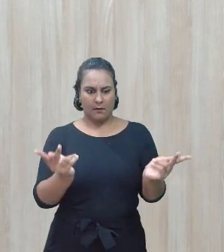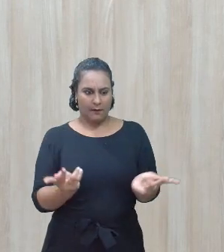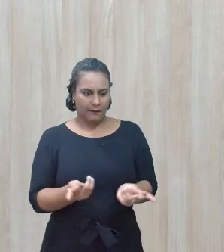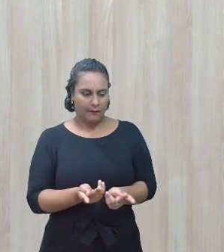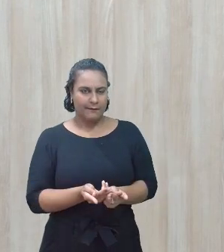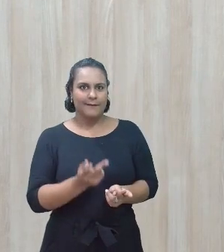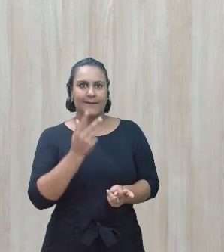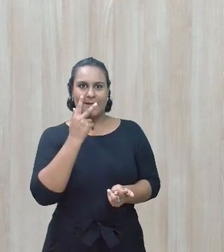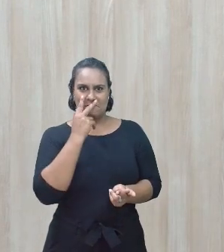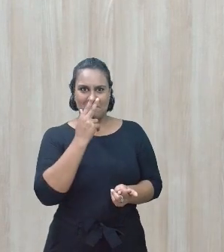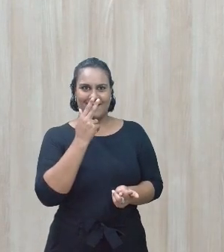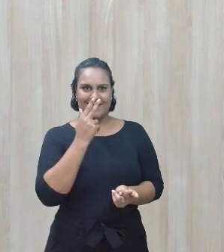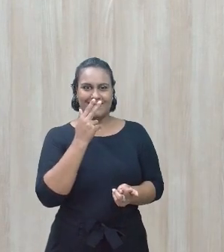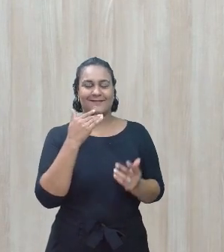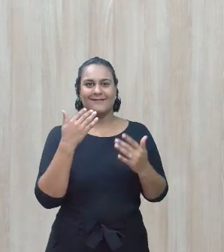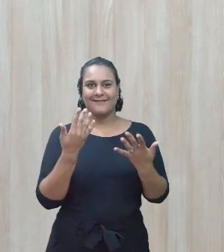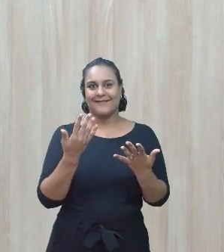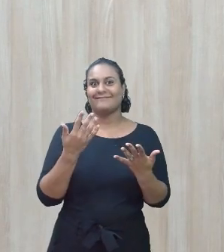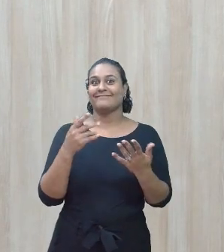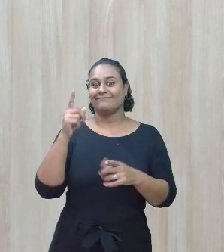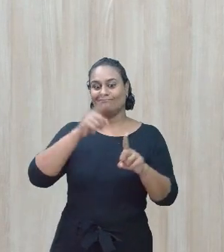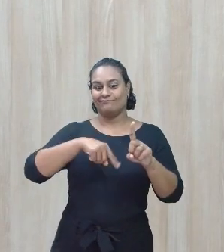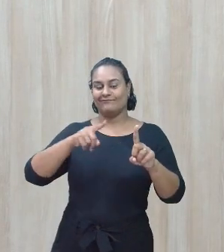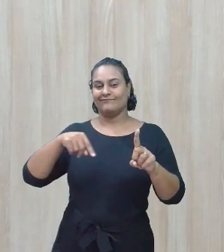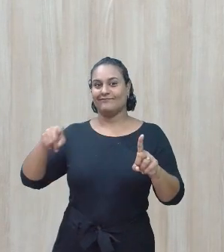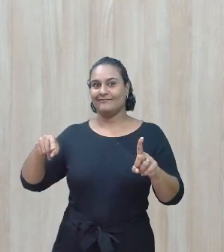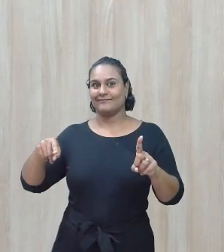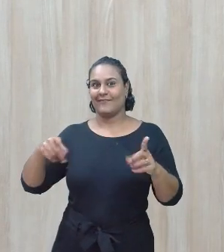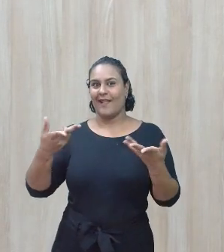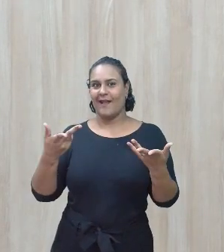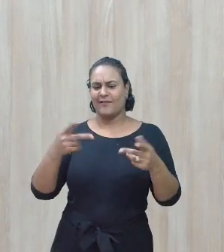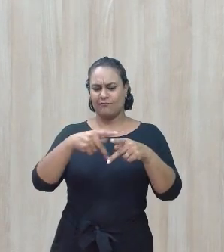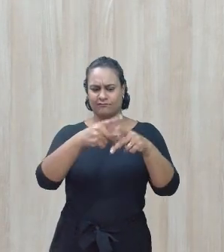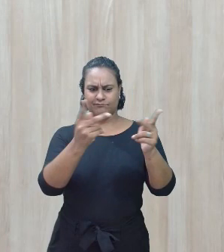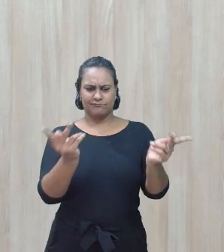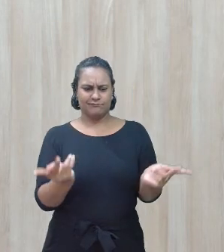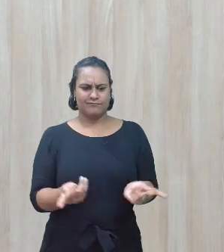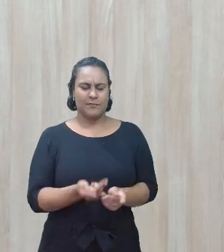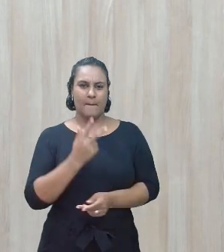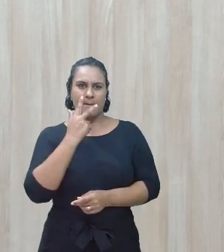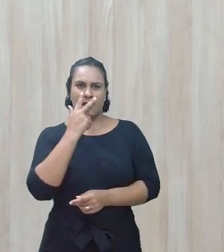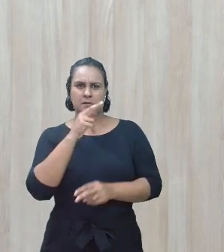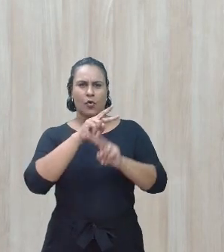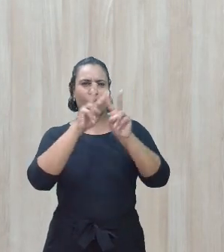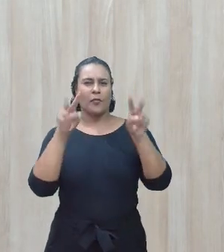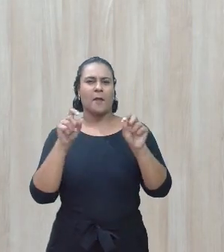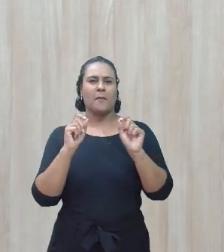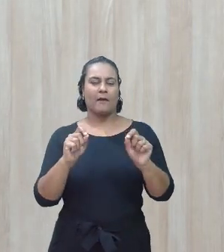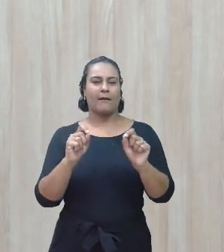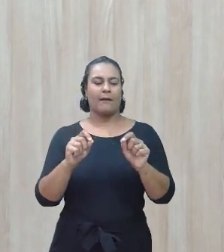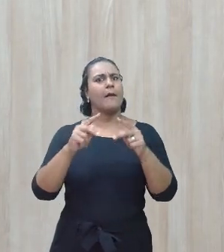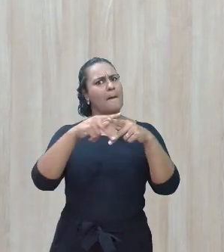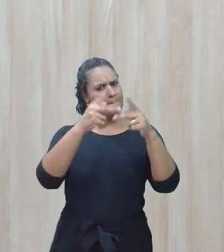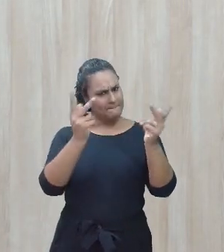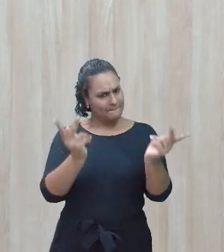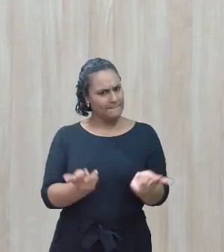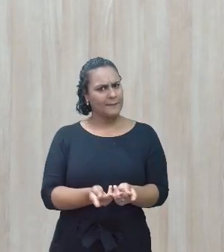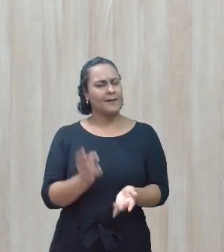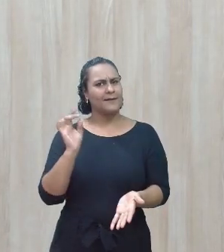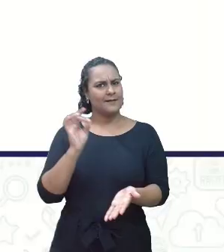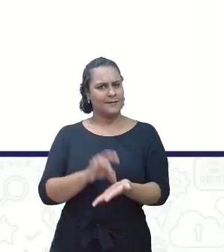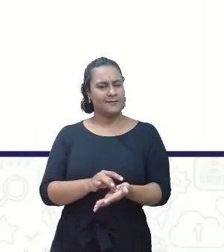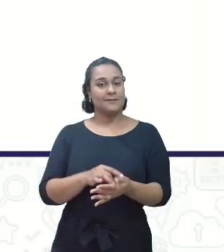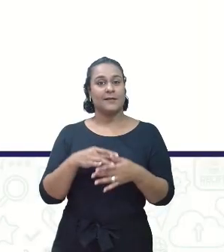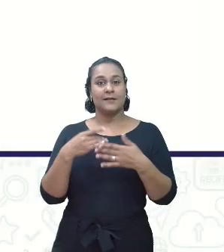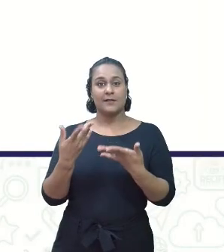pizza. Então, nada melhor do que um gráfico de pizza para falar de pizza, ora essa. Aqui a gente tem, ó, curiosidades sobre o consumo de pizza